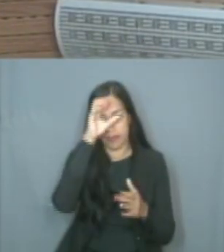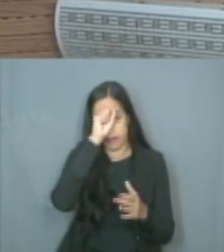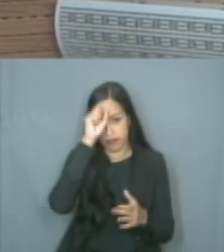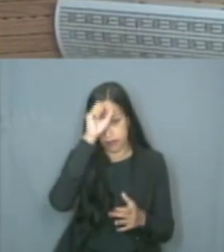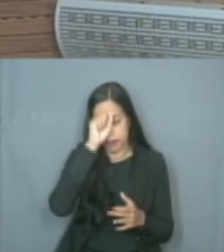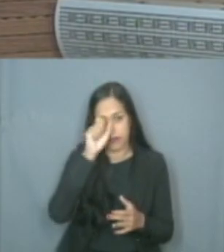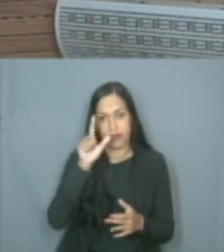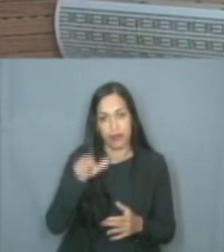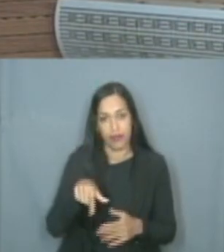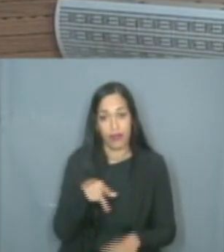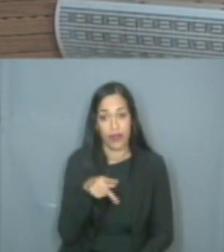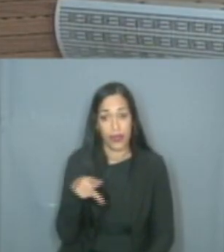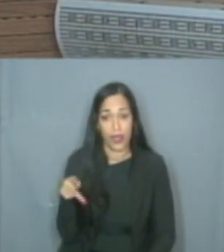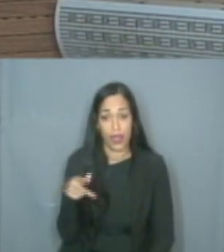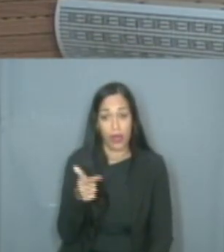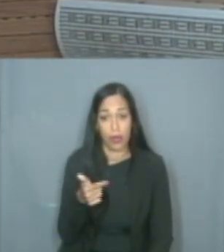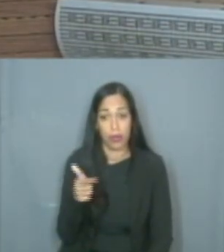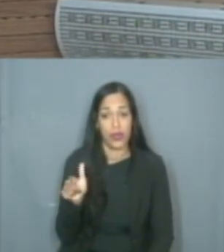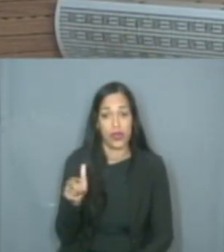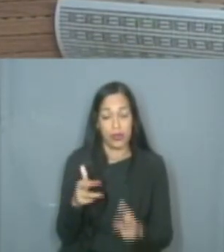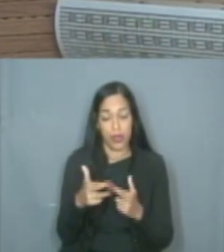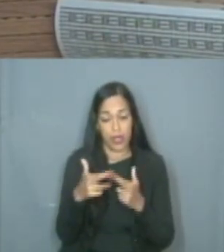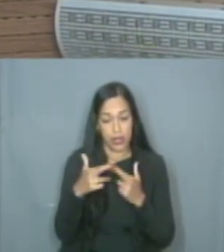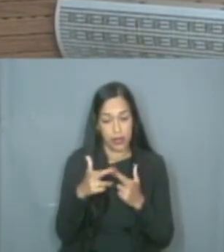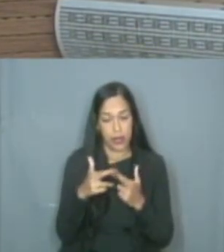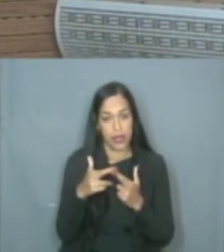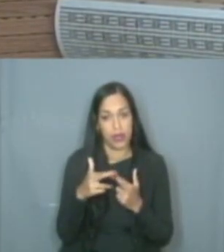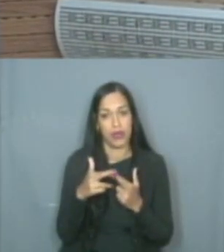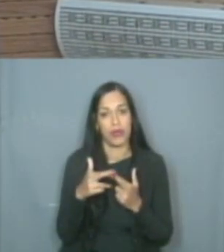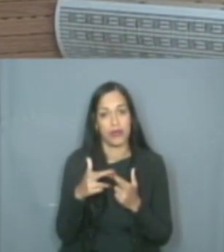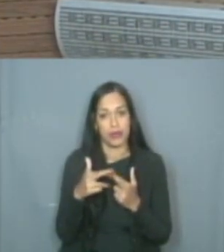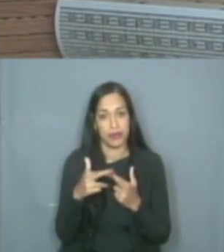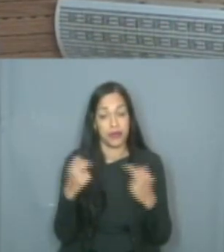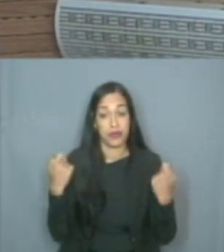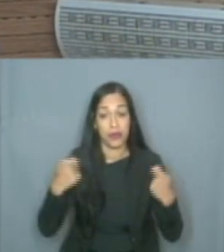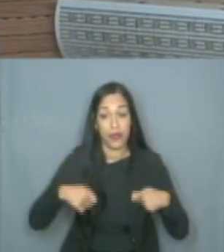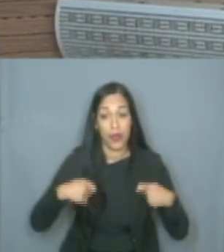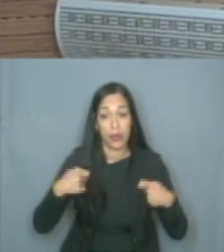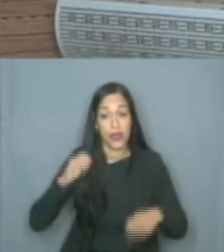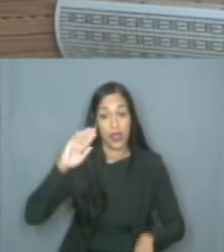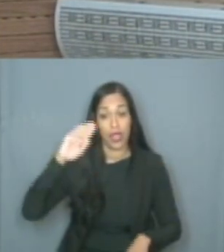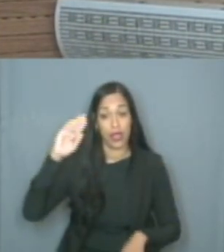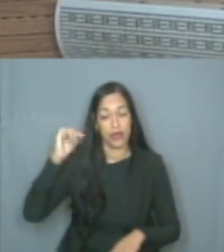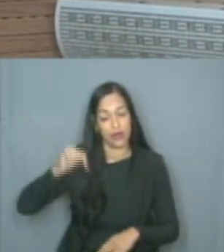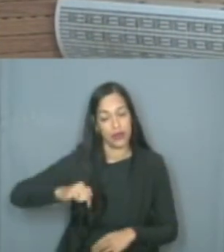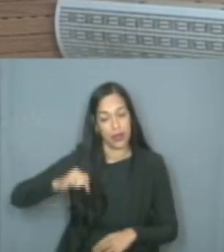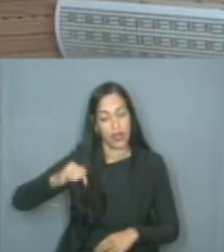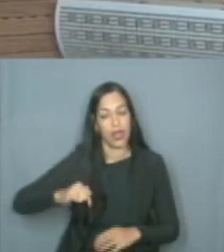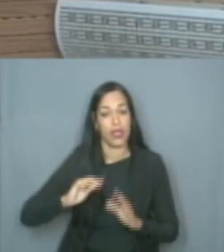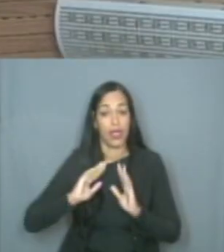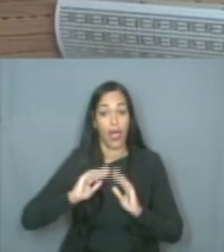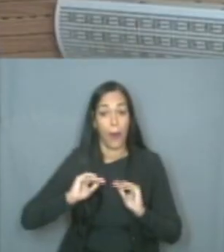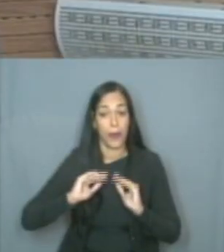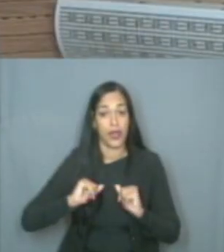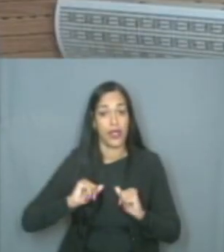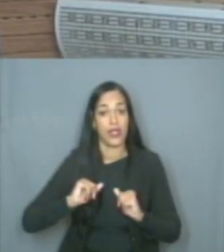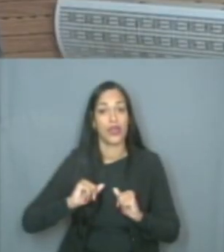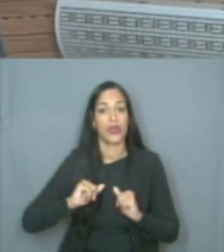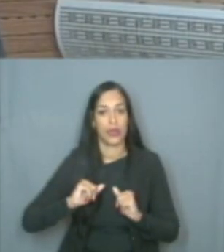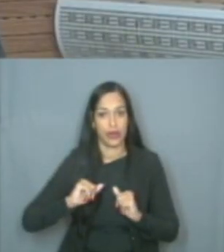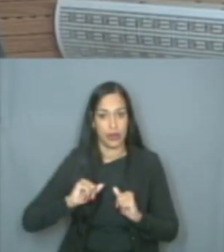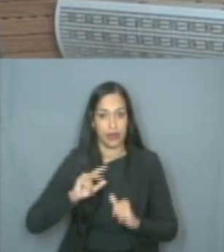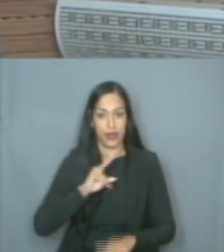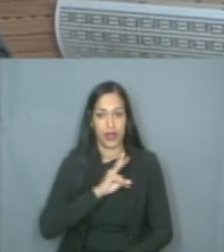aprendizagens. Presidente, o próximo requerimento é um requerimento que eu preciso destacar aqui, que é um pedido da nossa